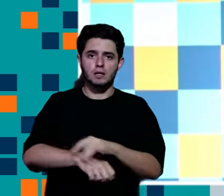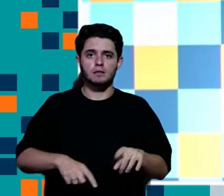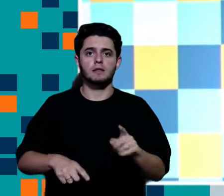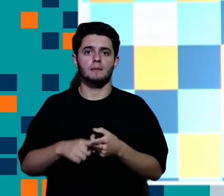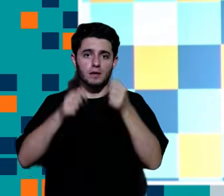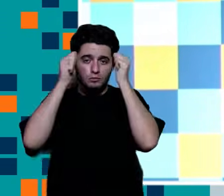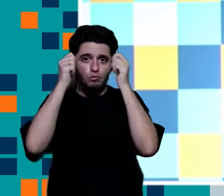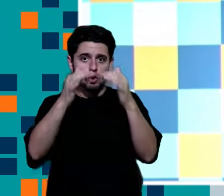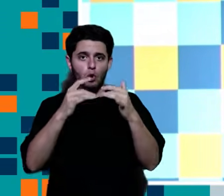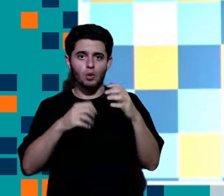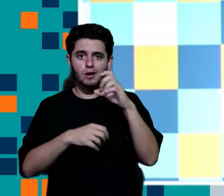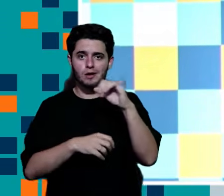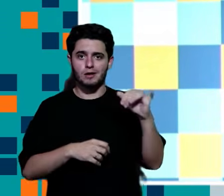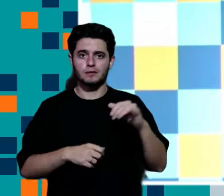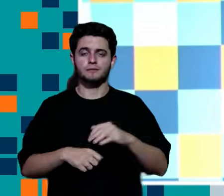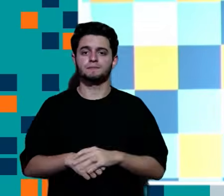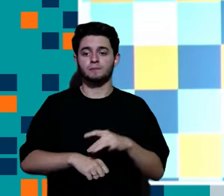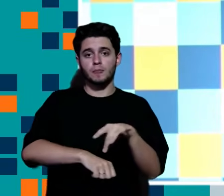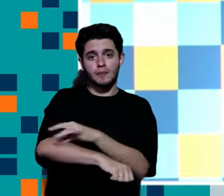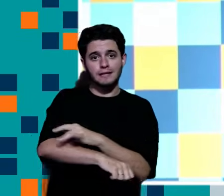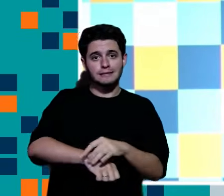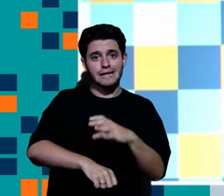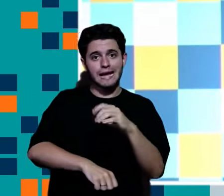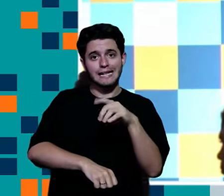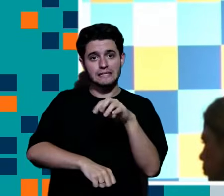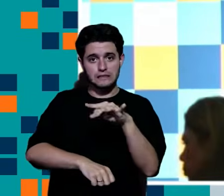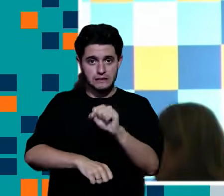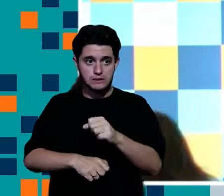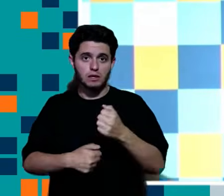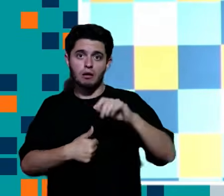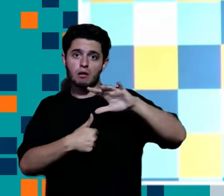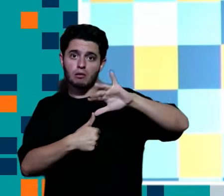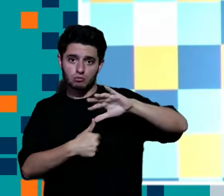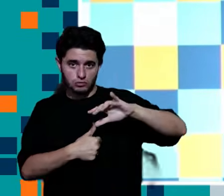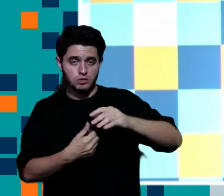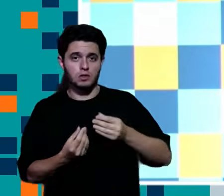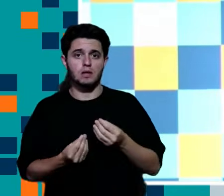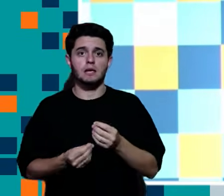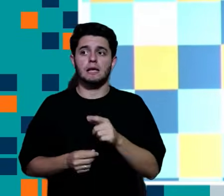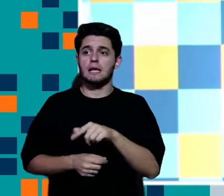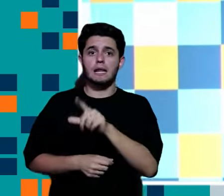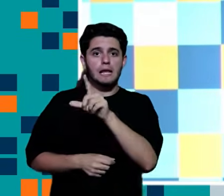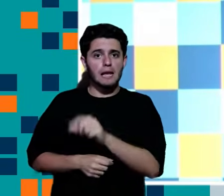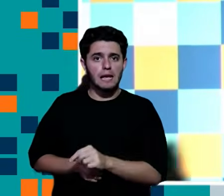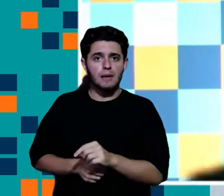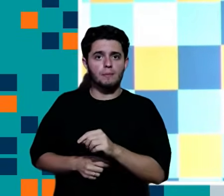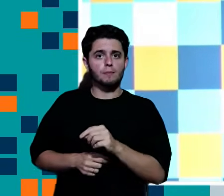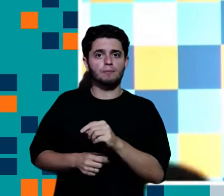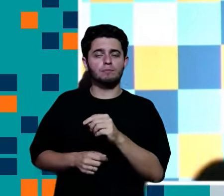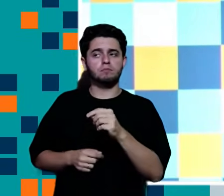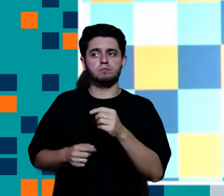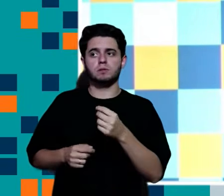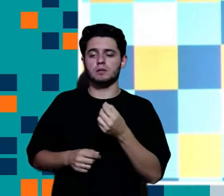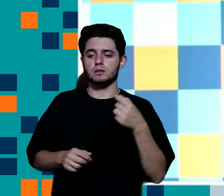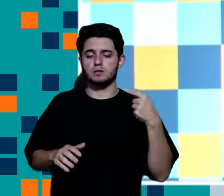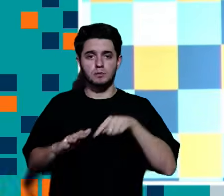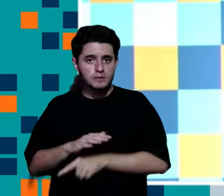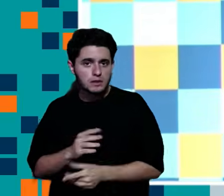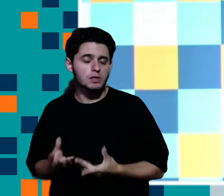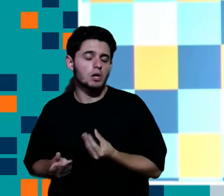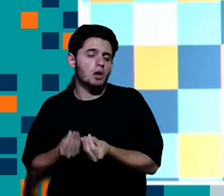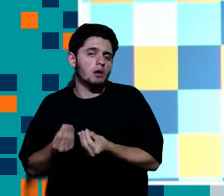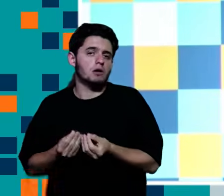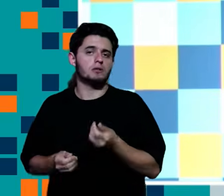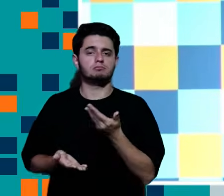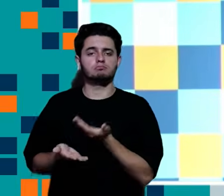Farrow. Arquiteto canadense, Ty é pioneiro no estudo de como os ambientes construídos podem promover ou